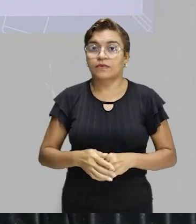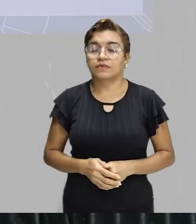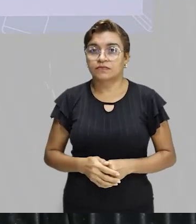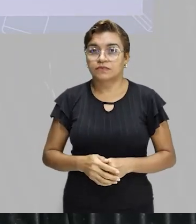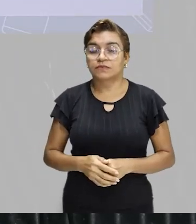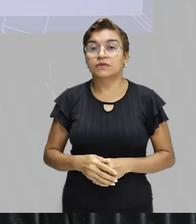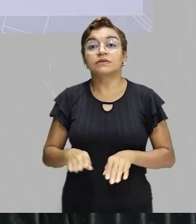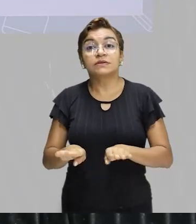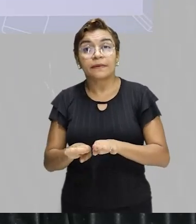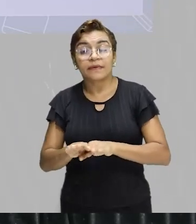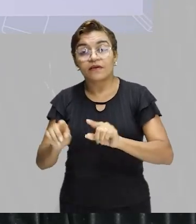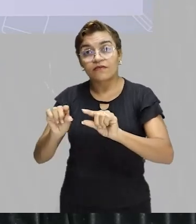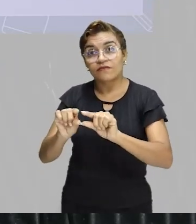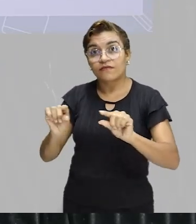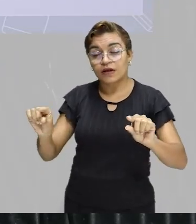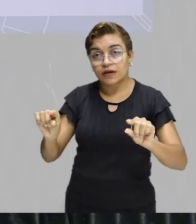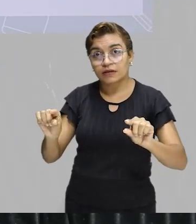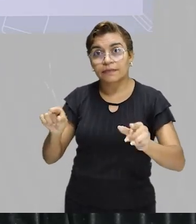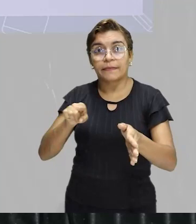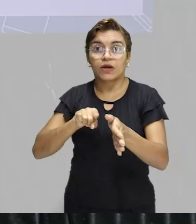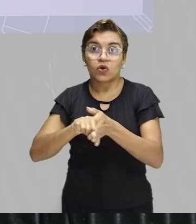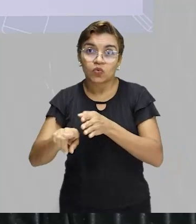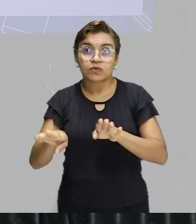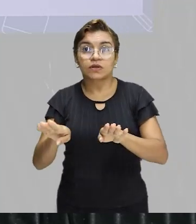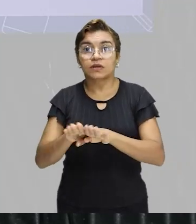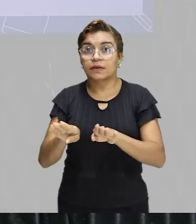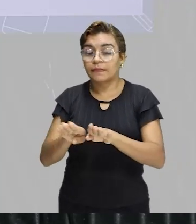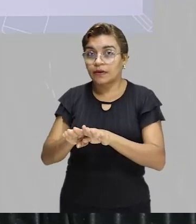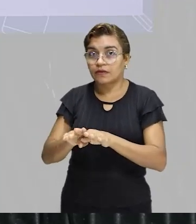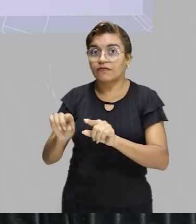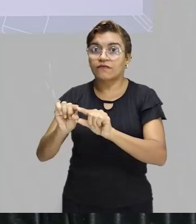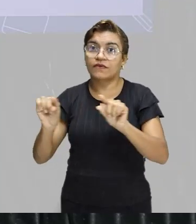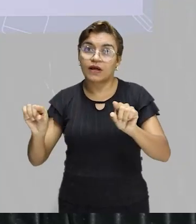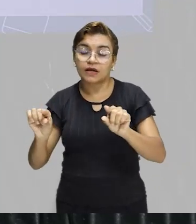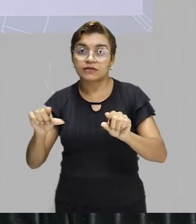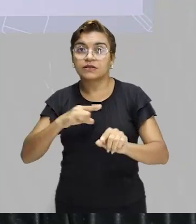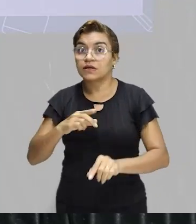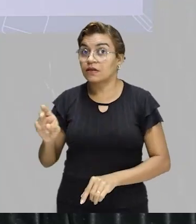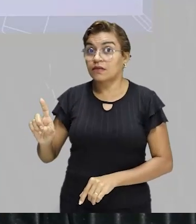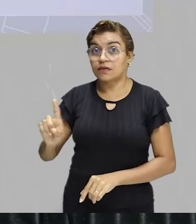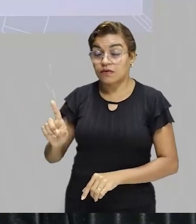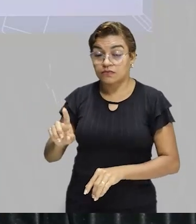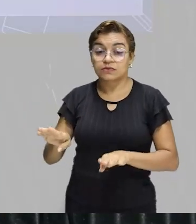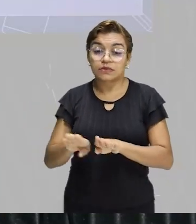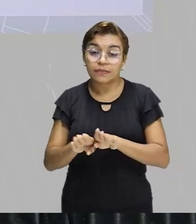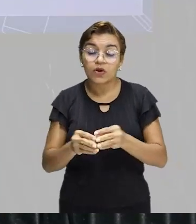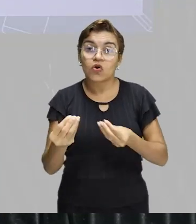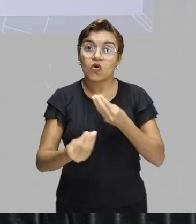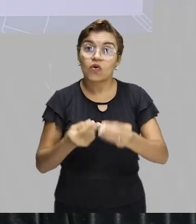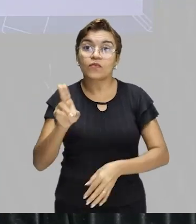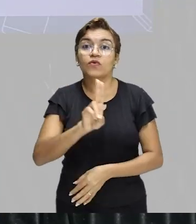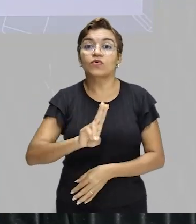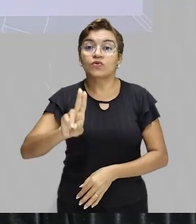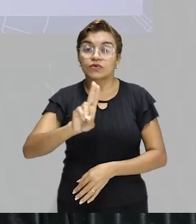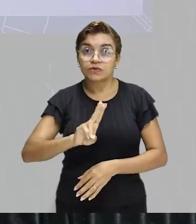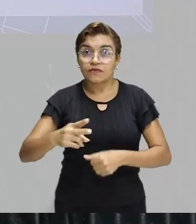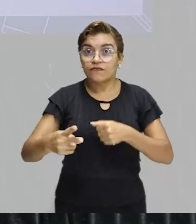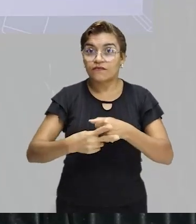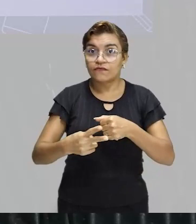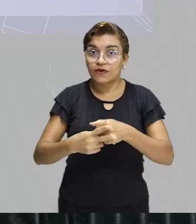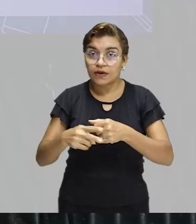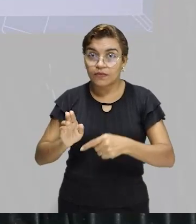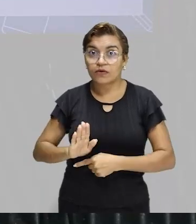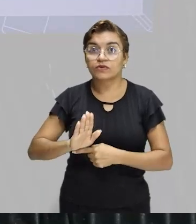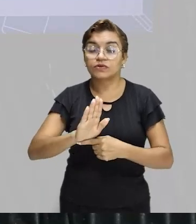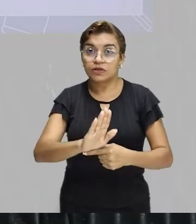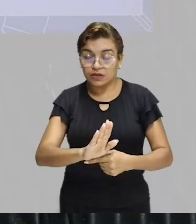e negativas, aparece os verbos auxiliares. Então, nós vamos falar dos usos desses verbos auxiliares, considerando